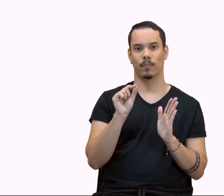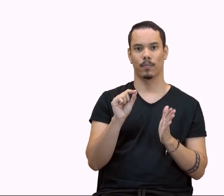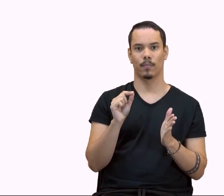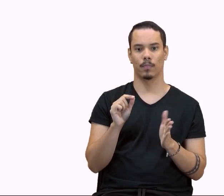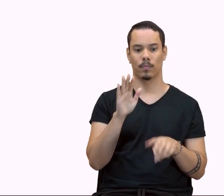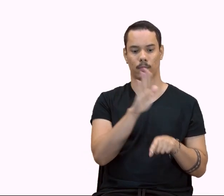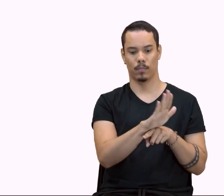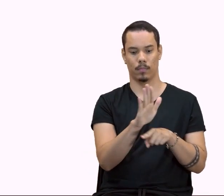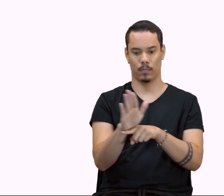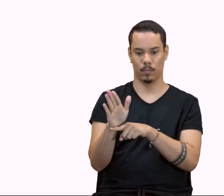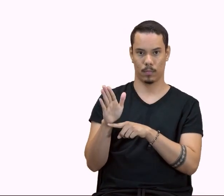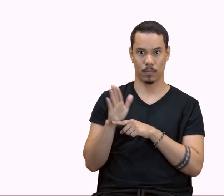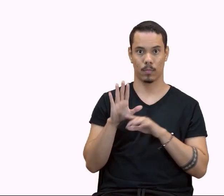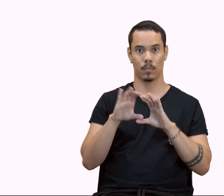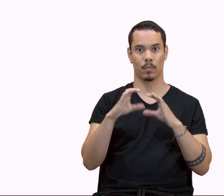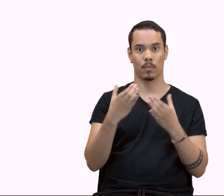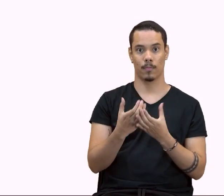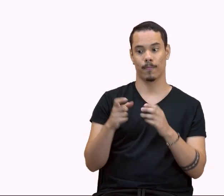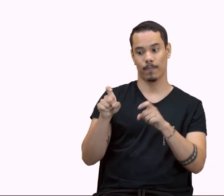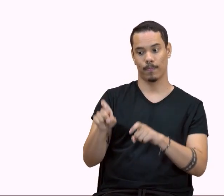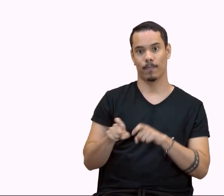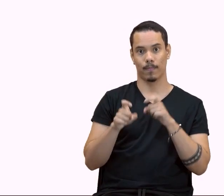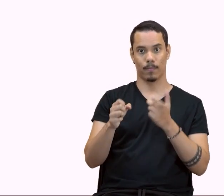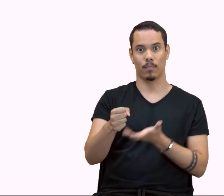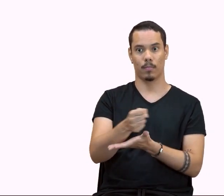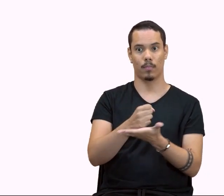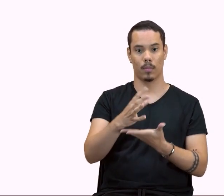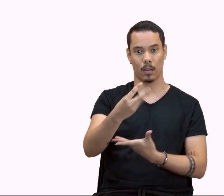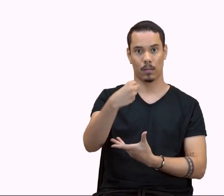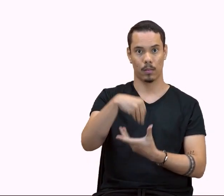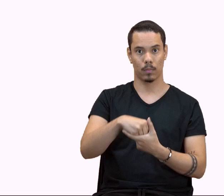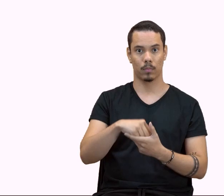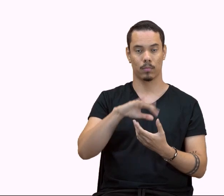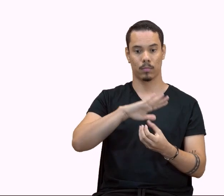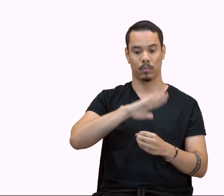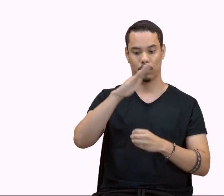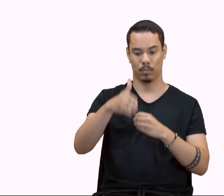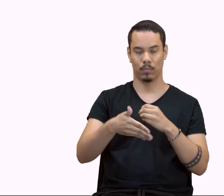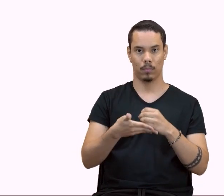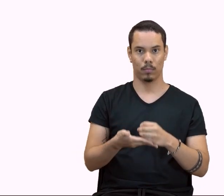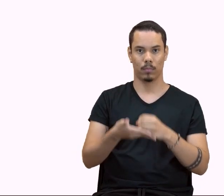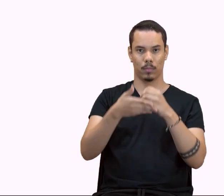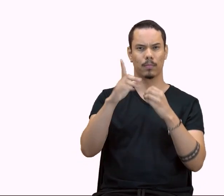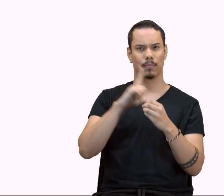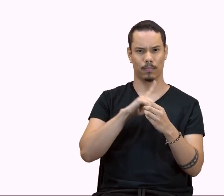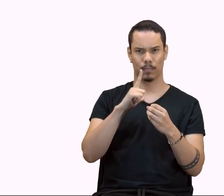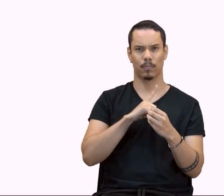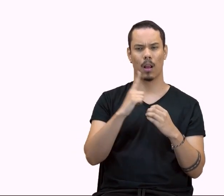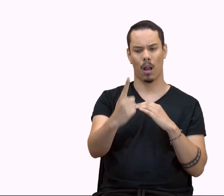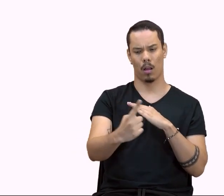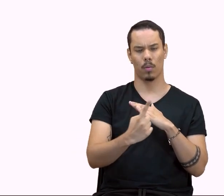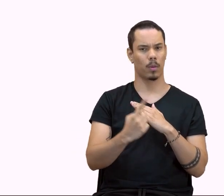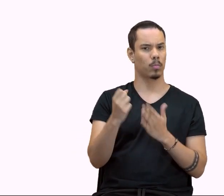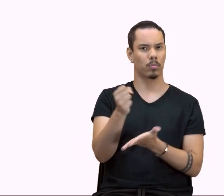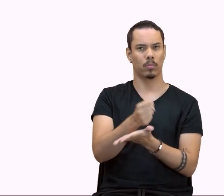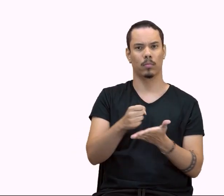comunidades de agricultores embasadas na agricultura autossustentada, com atendimento básico na área de